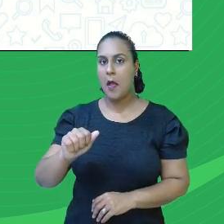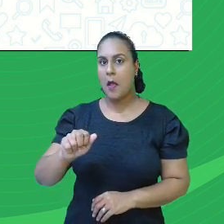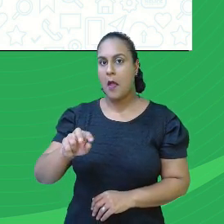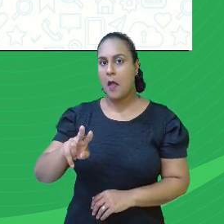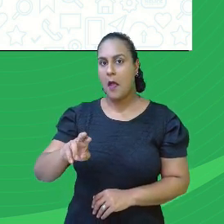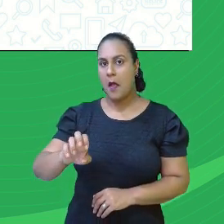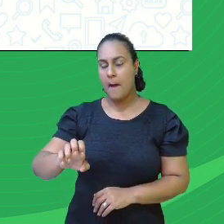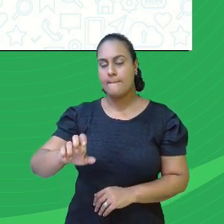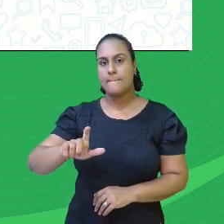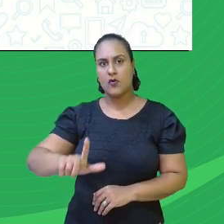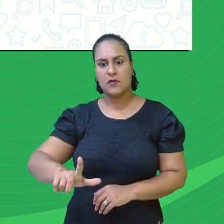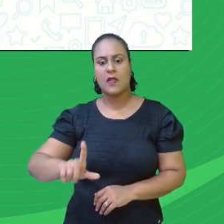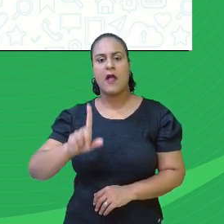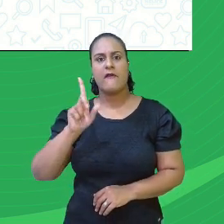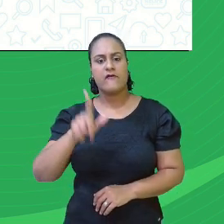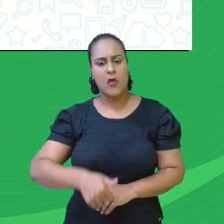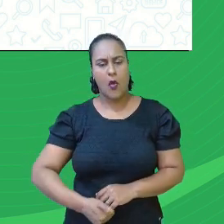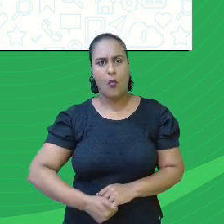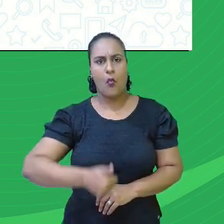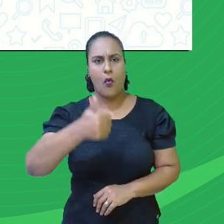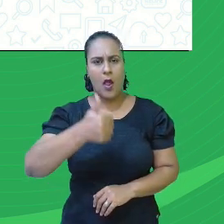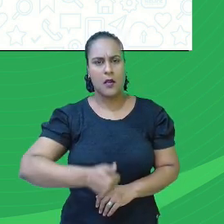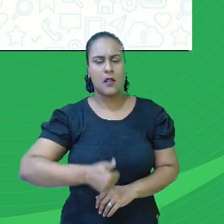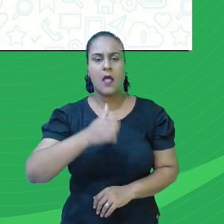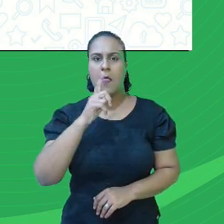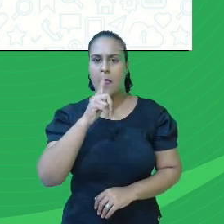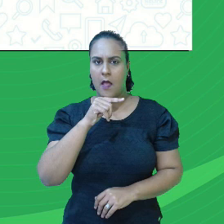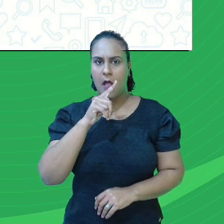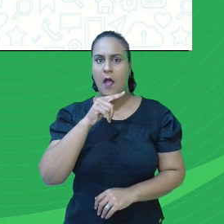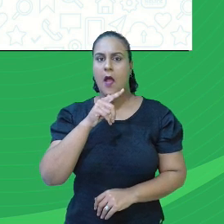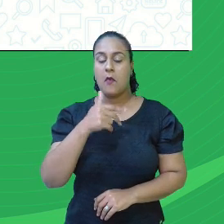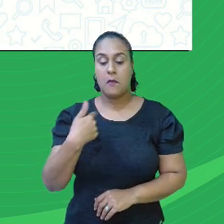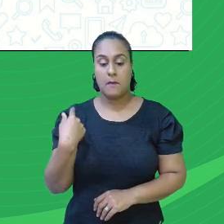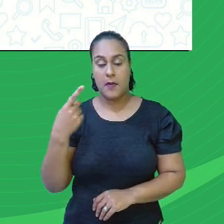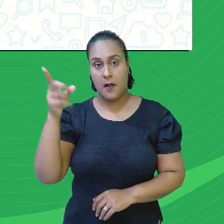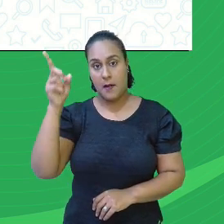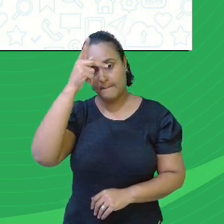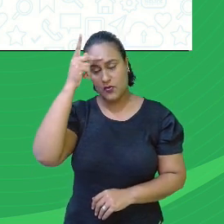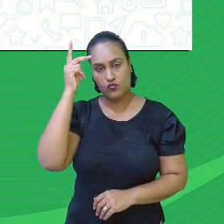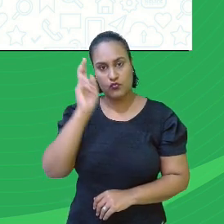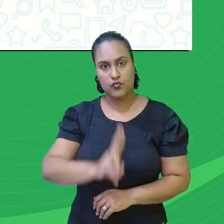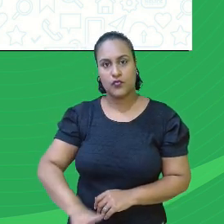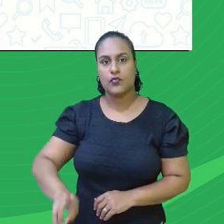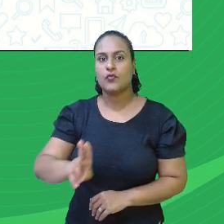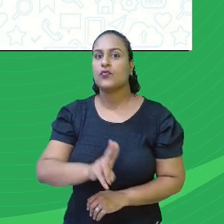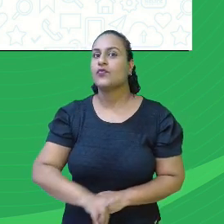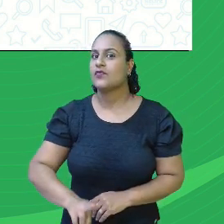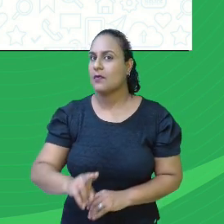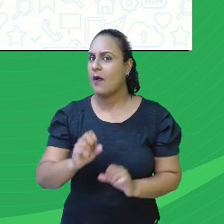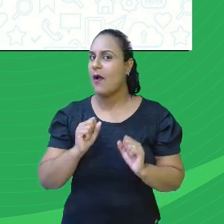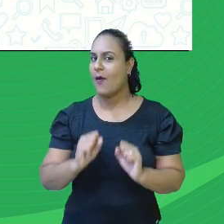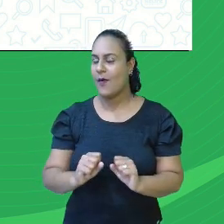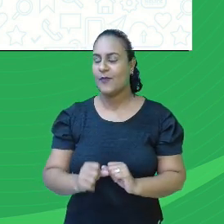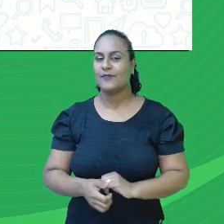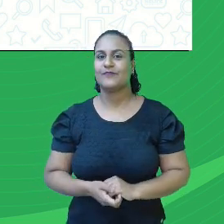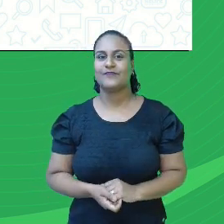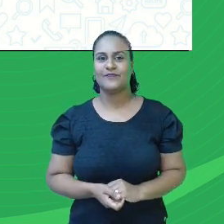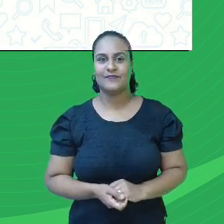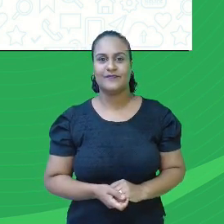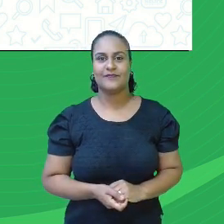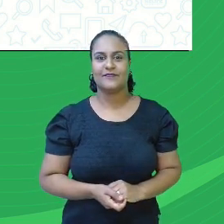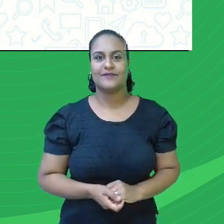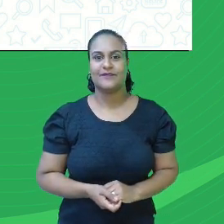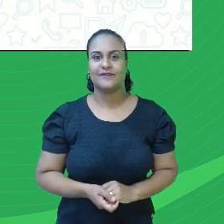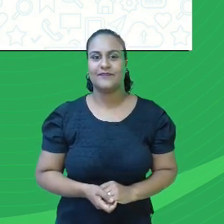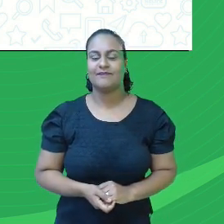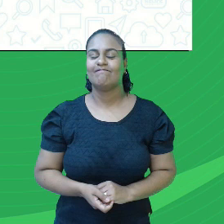qualidade suficiente para o consumo humano. Então, quando a gente fala em água potável, é a água que nós podemos utilizar no nosso dia a